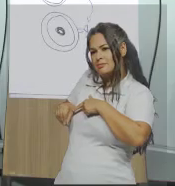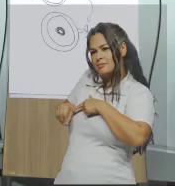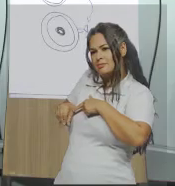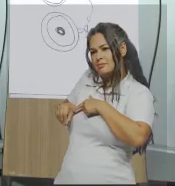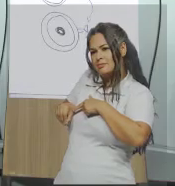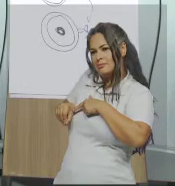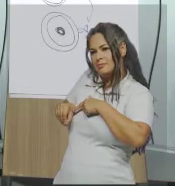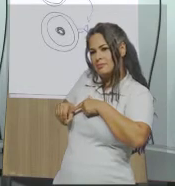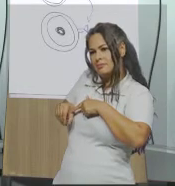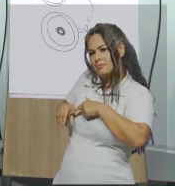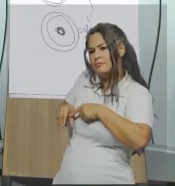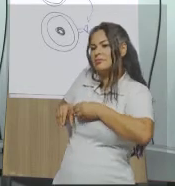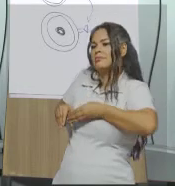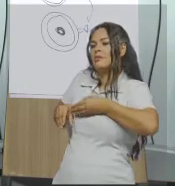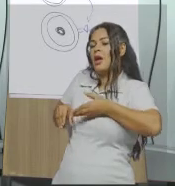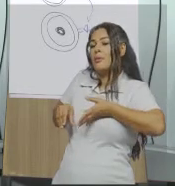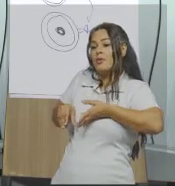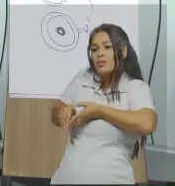rins.